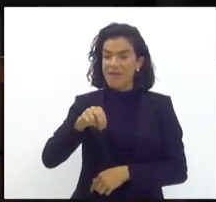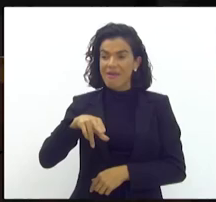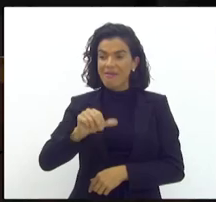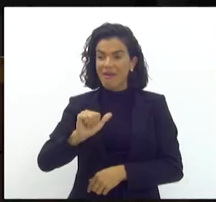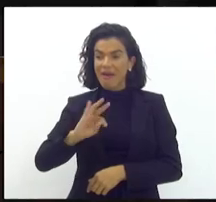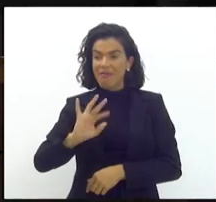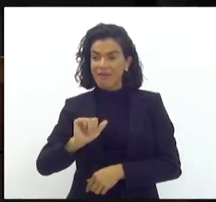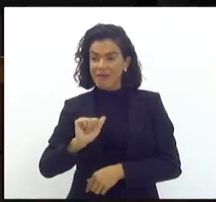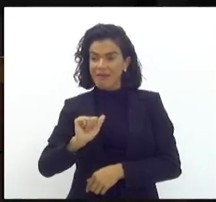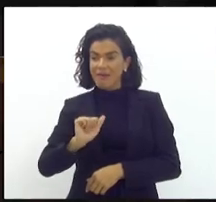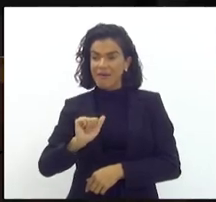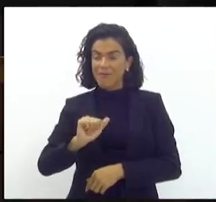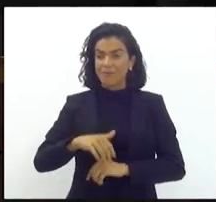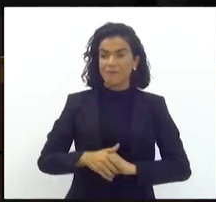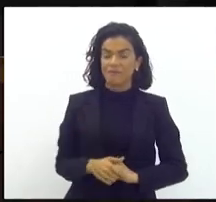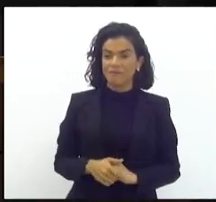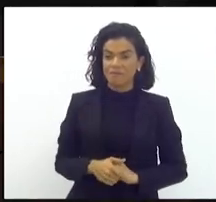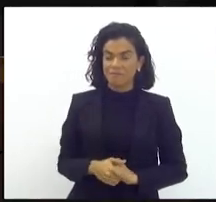Machado